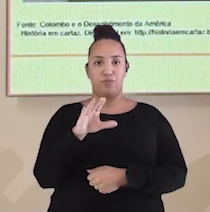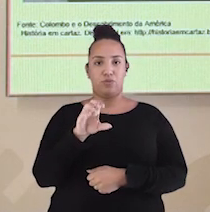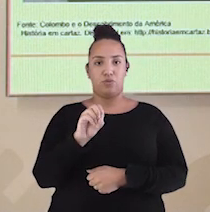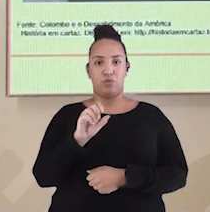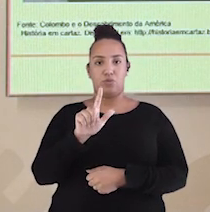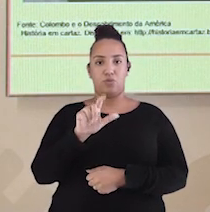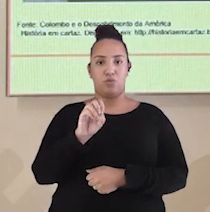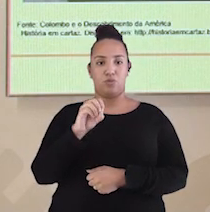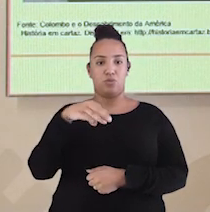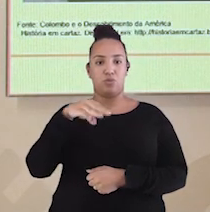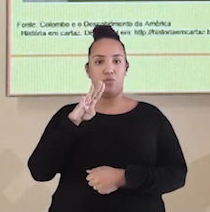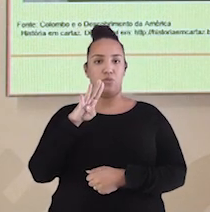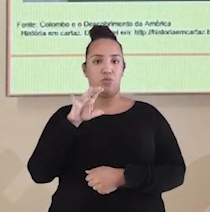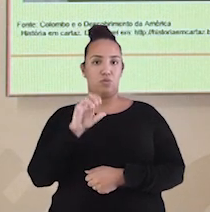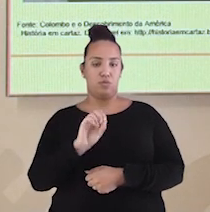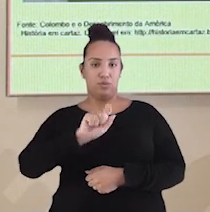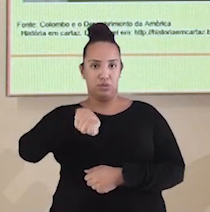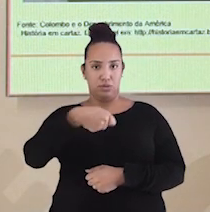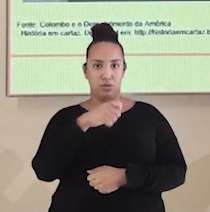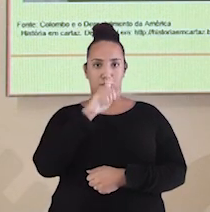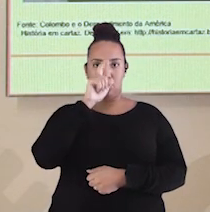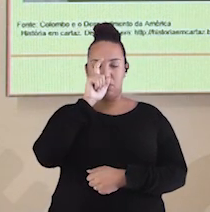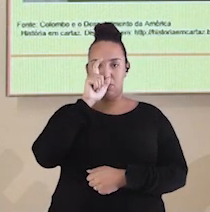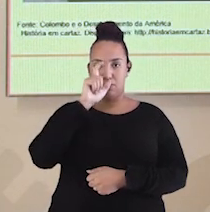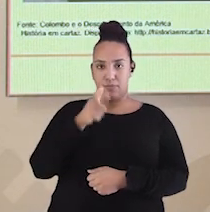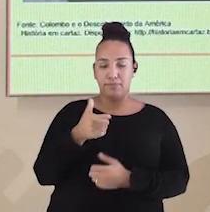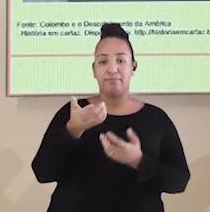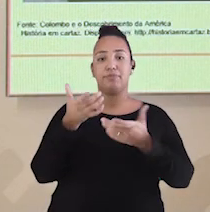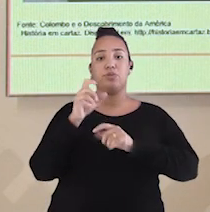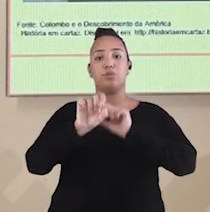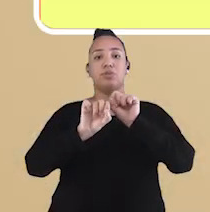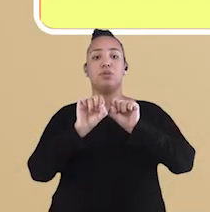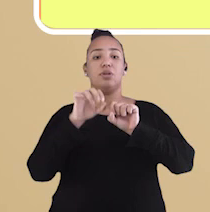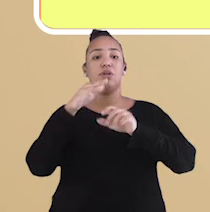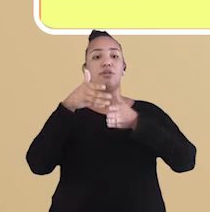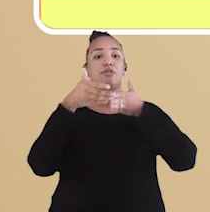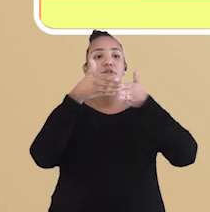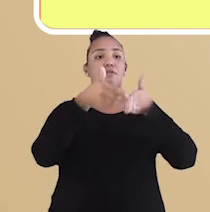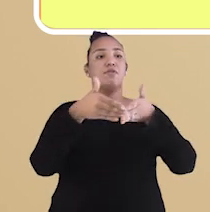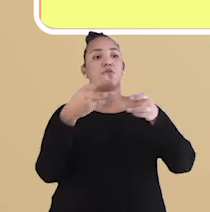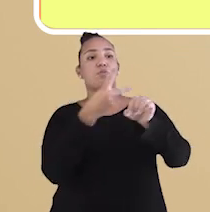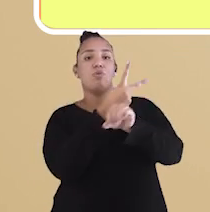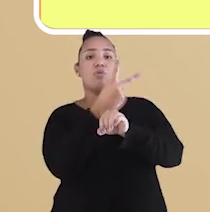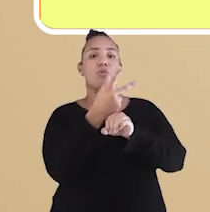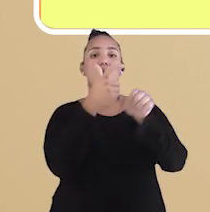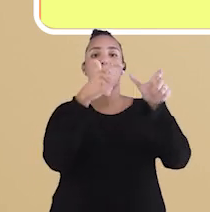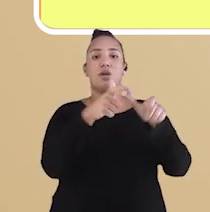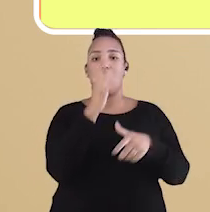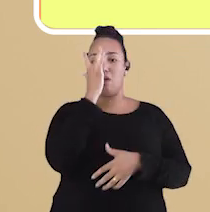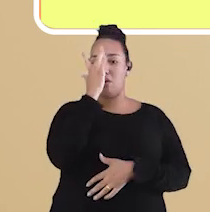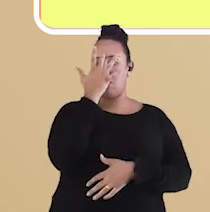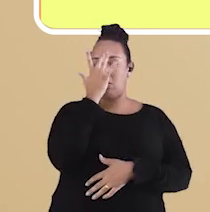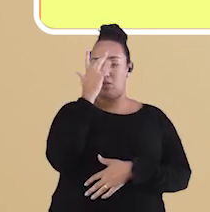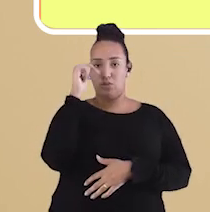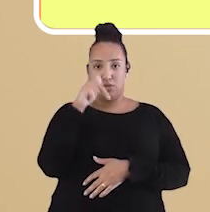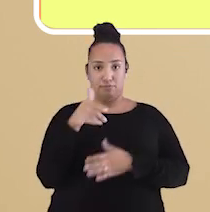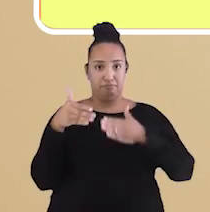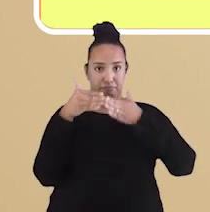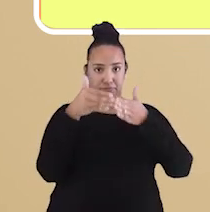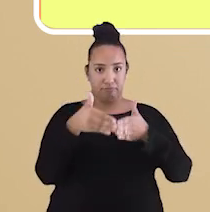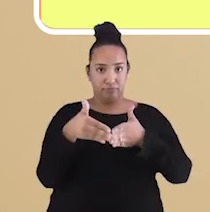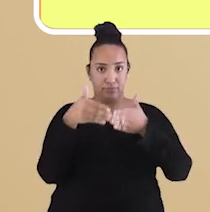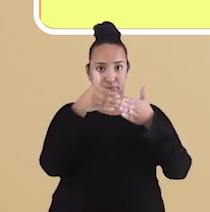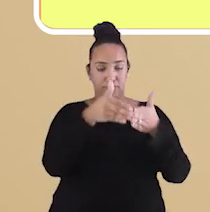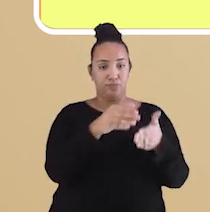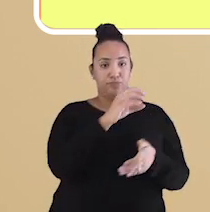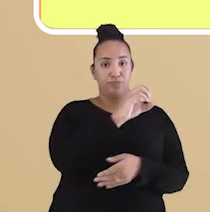queria se aventurar em um novo tipo de navegação, a circunnavegação. A navegação seria feita para o oeste para